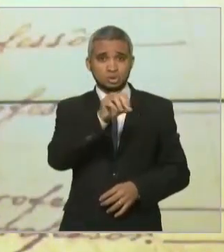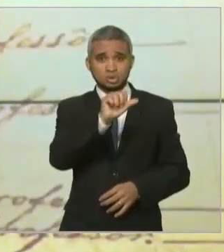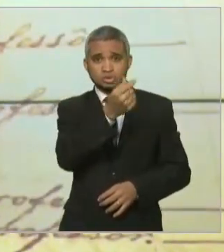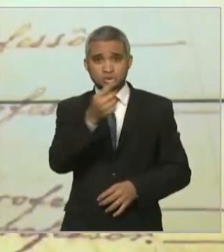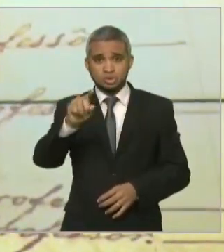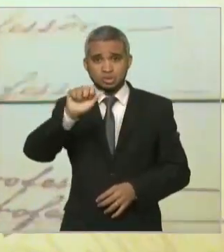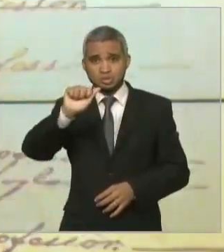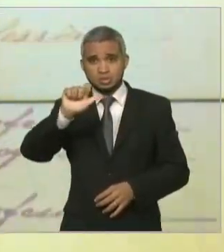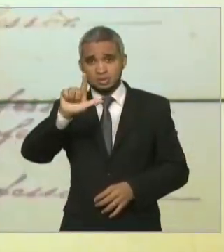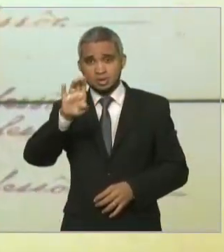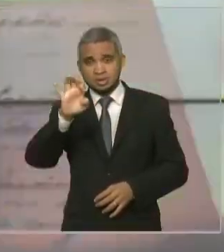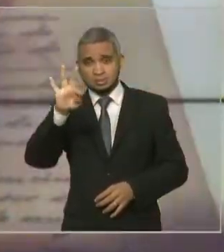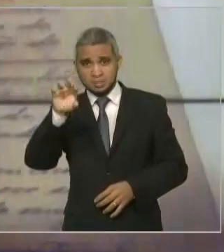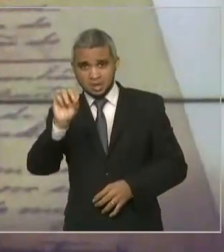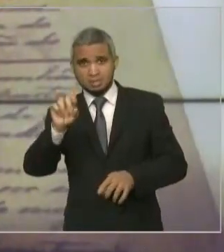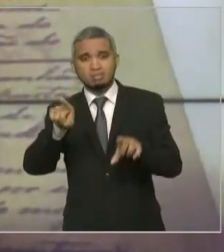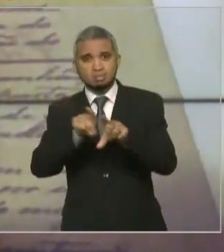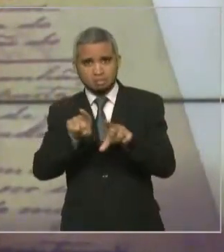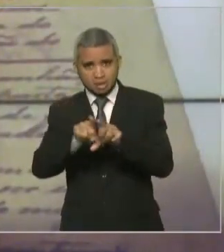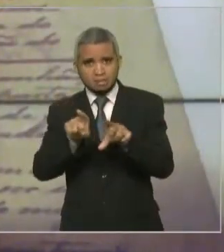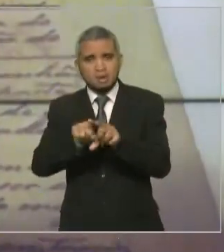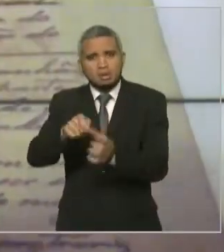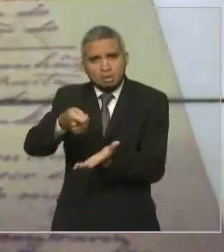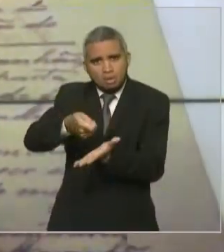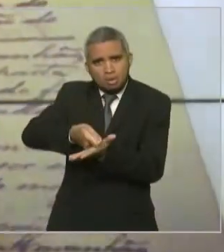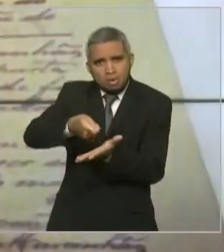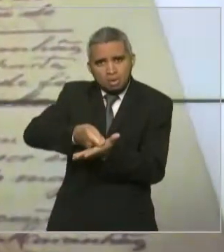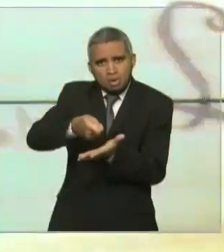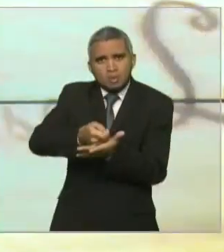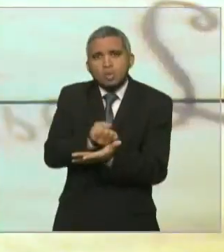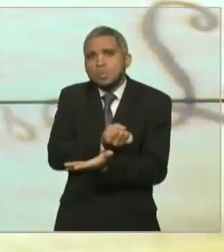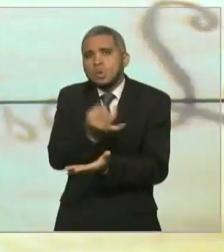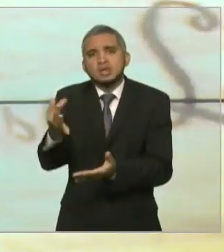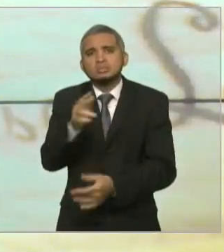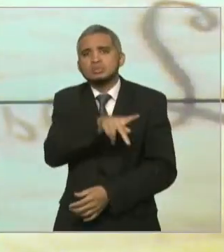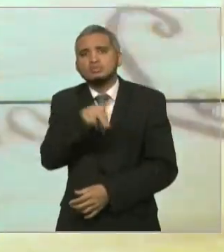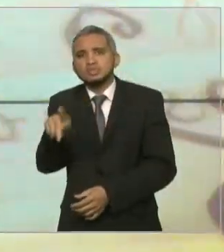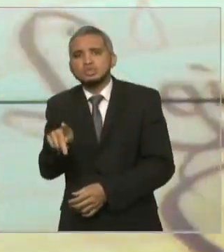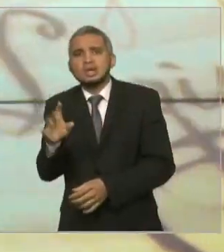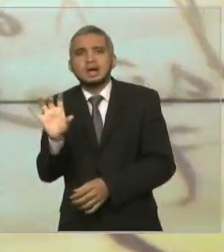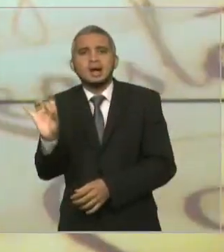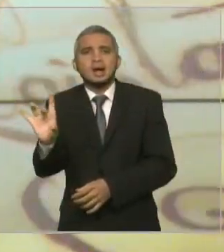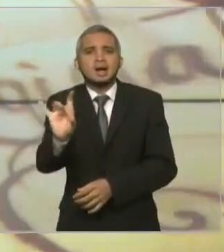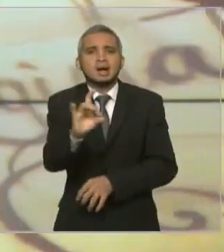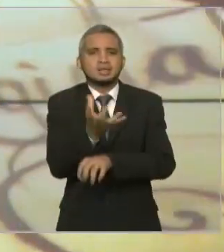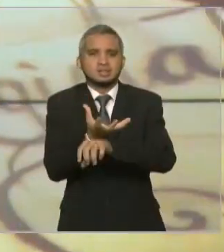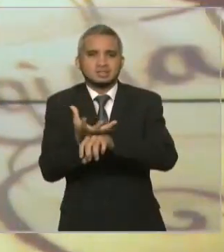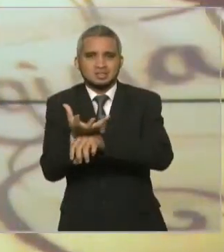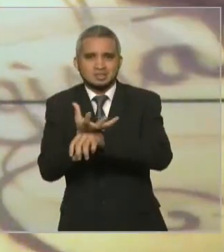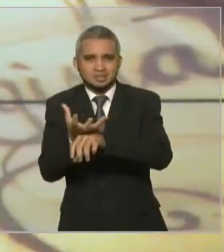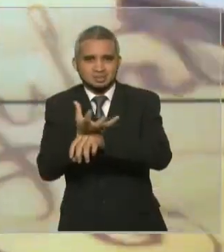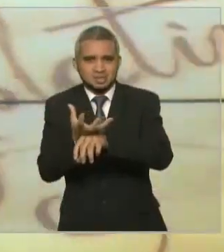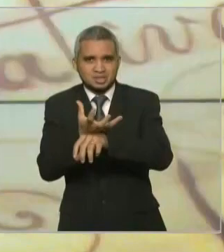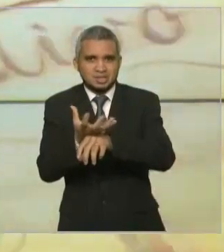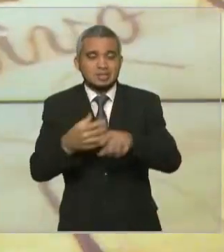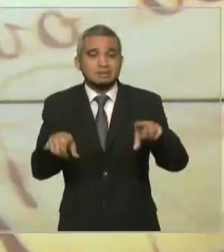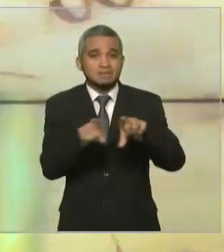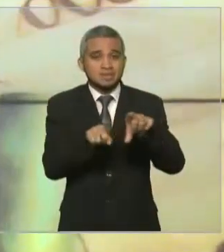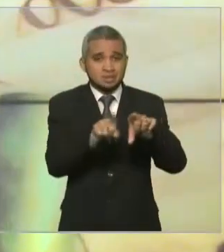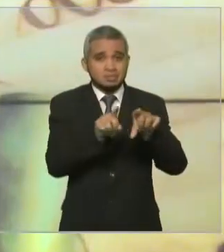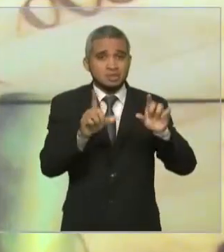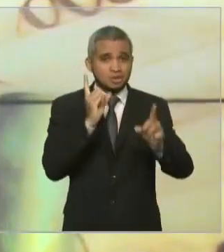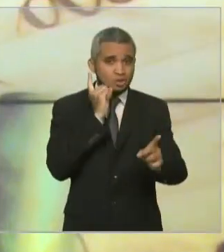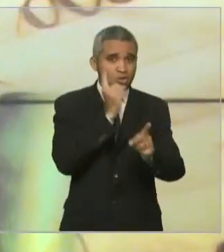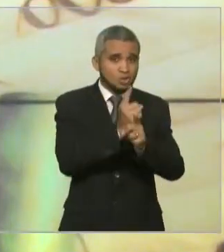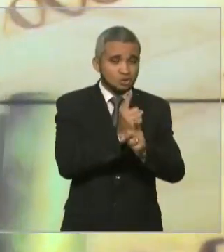de professores por disciplina. Também foi encontrada a Lei 227 de abril de 1899,